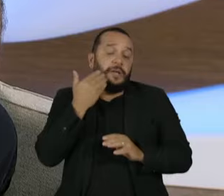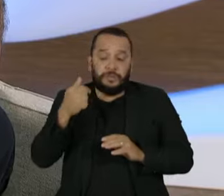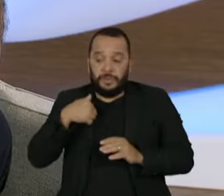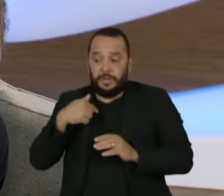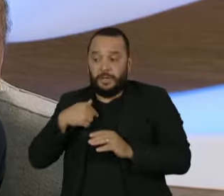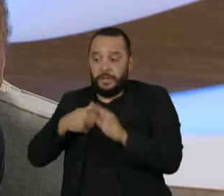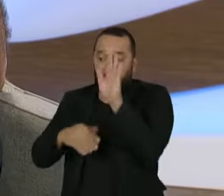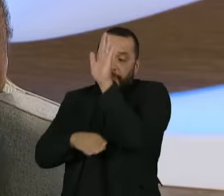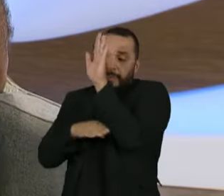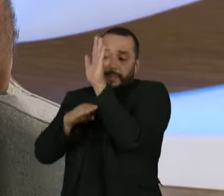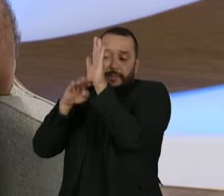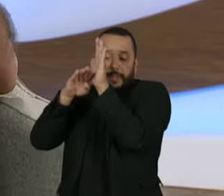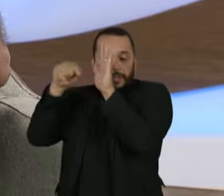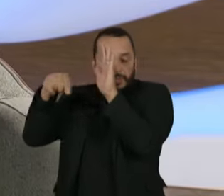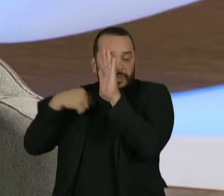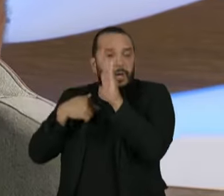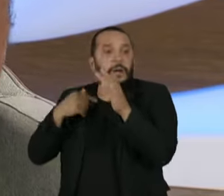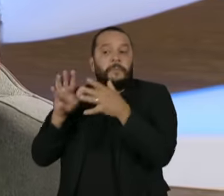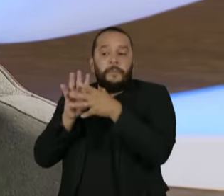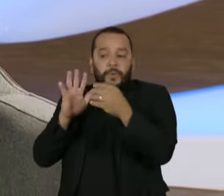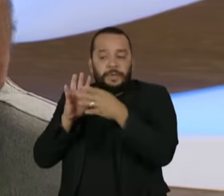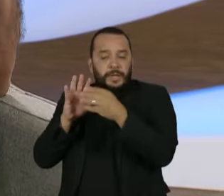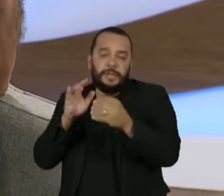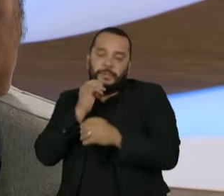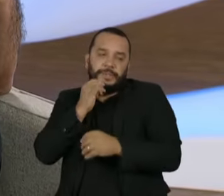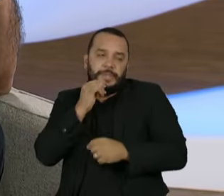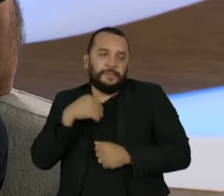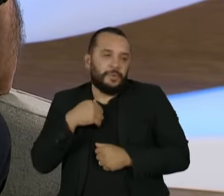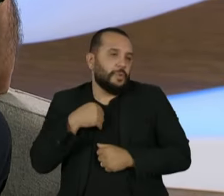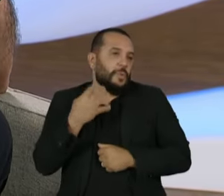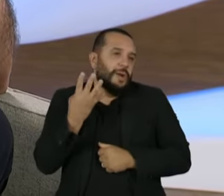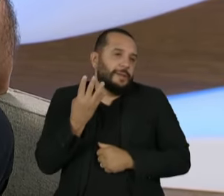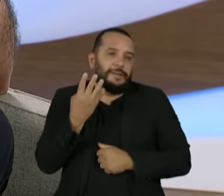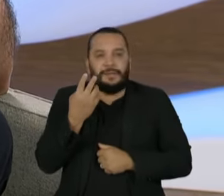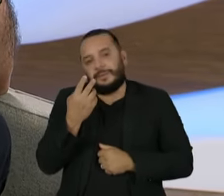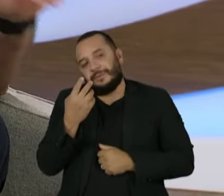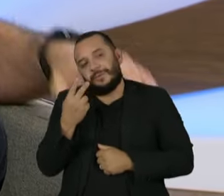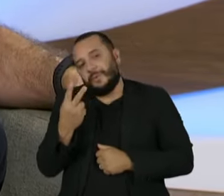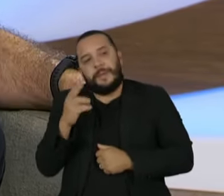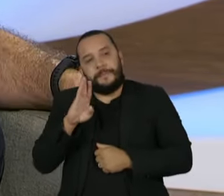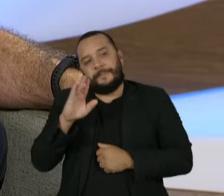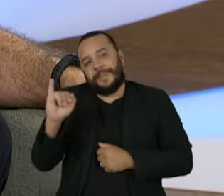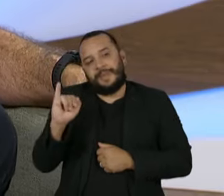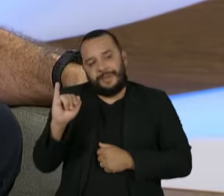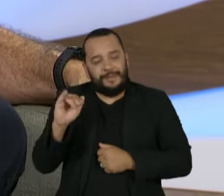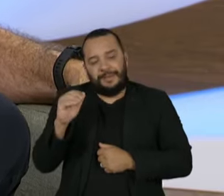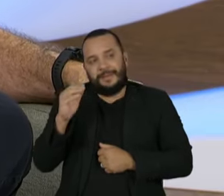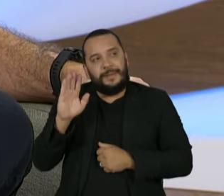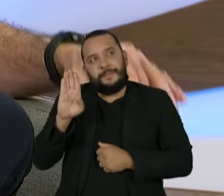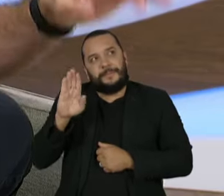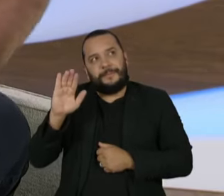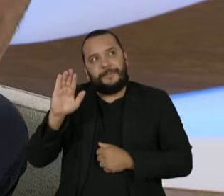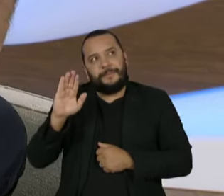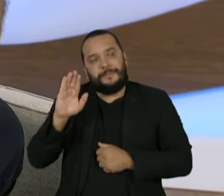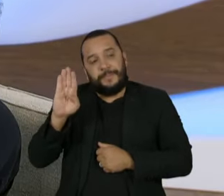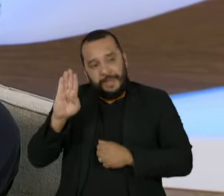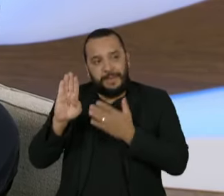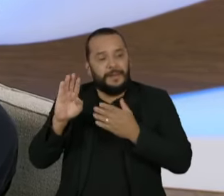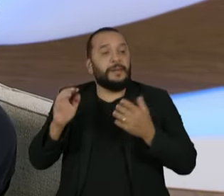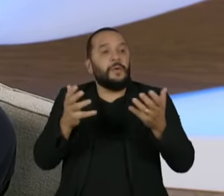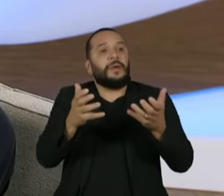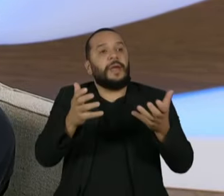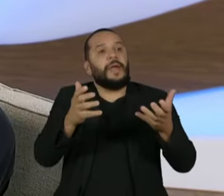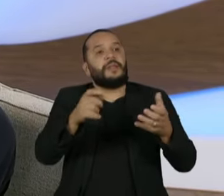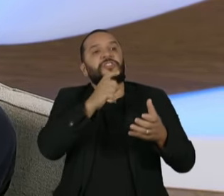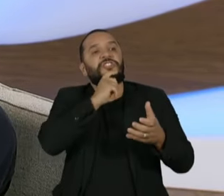no apartamento do modelo x y z 42b ABNT de alguma coisa e eu quero uma geladeira e de repente aparecer